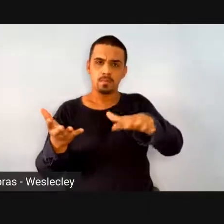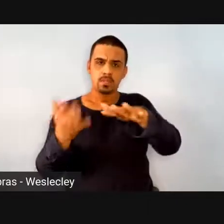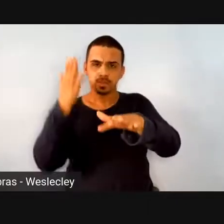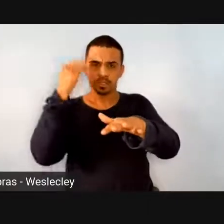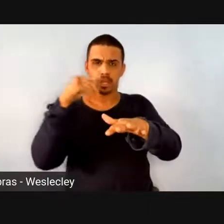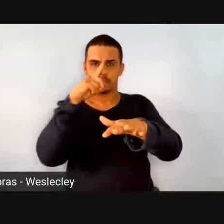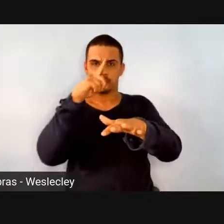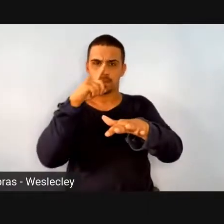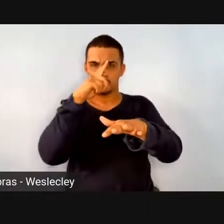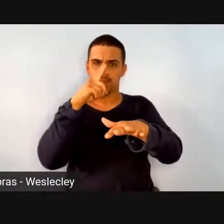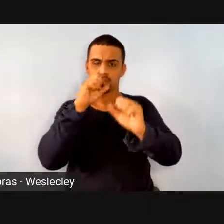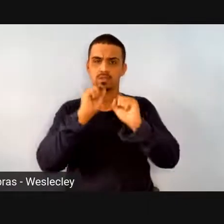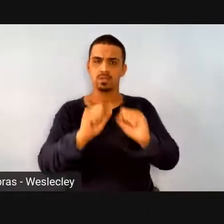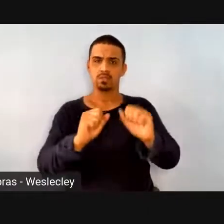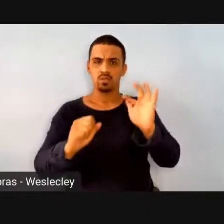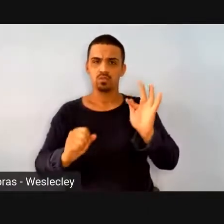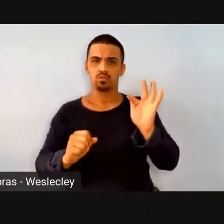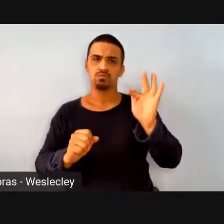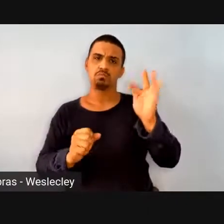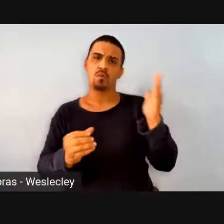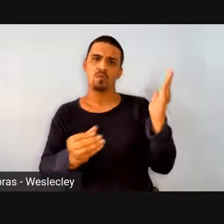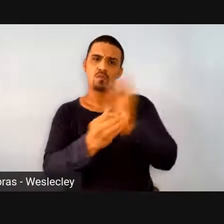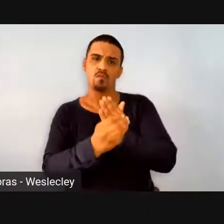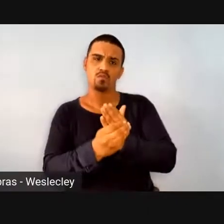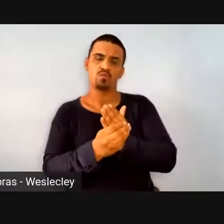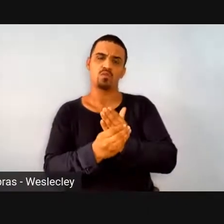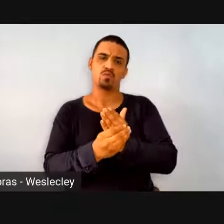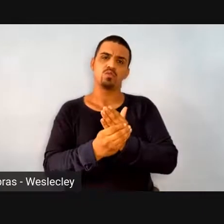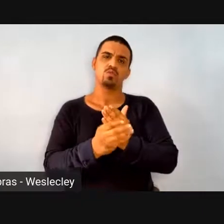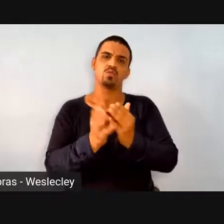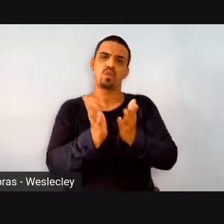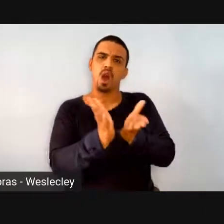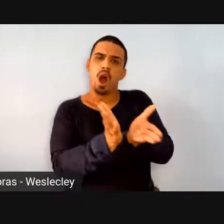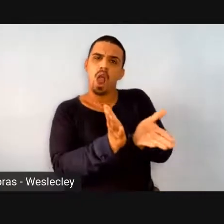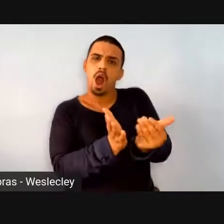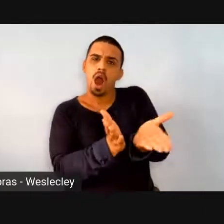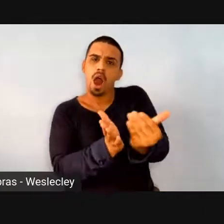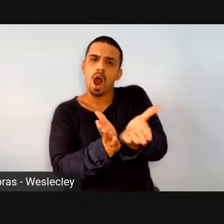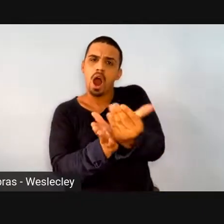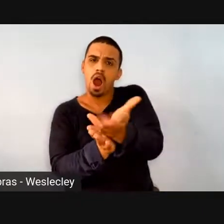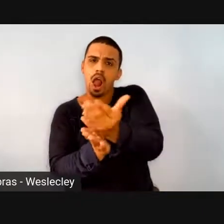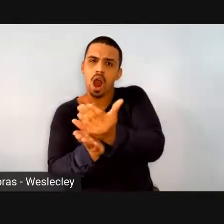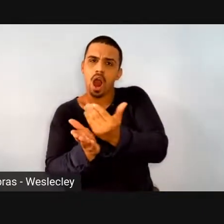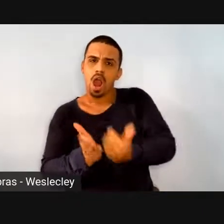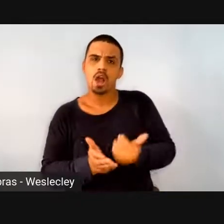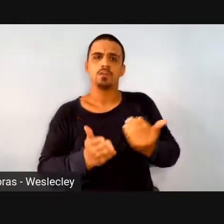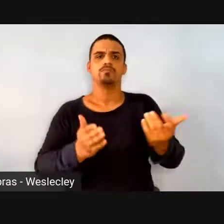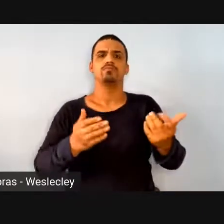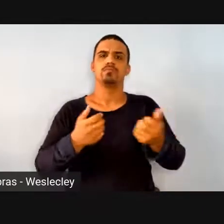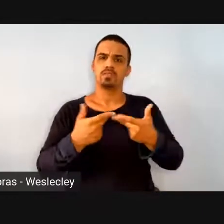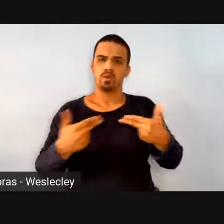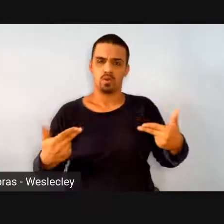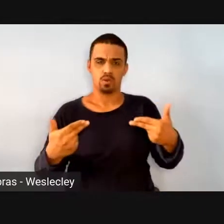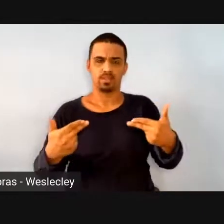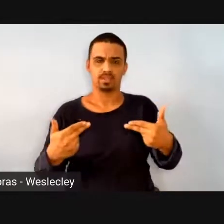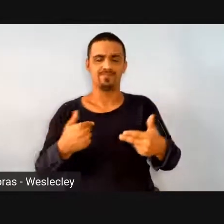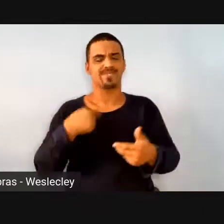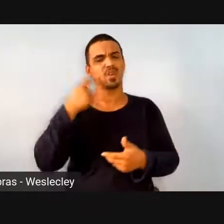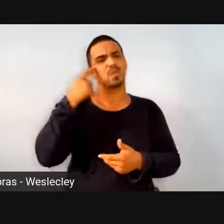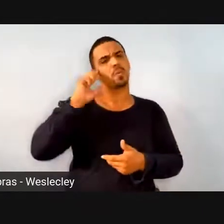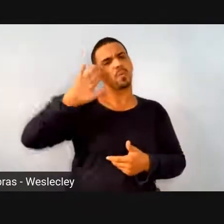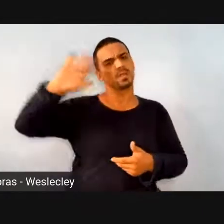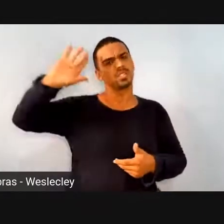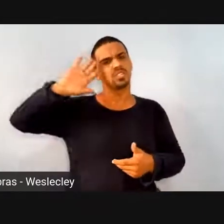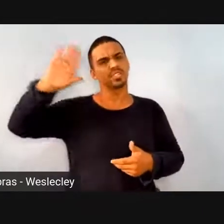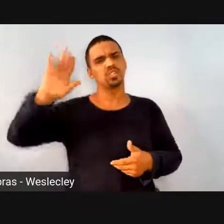um processo por corrupção ativa, mesmo doando dentro de parâmetros legais. A coisa que me passou pela cabeça em